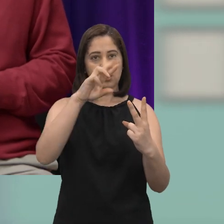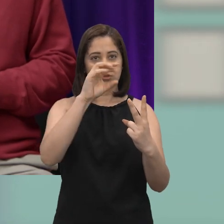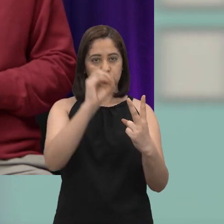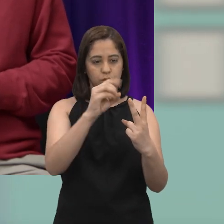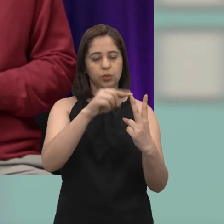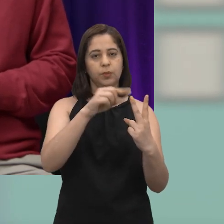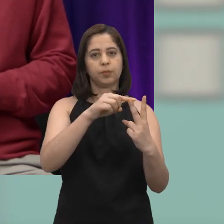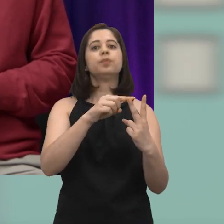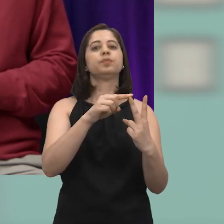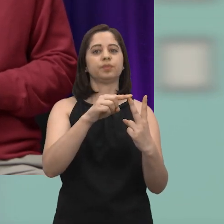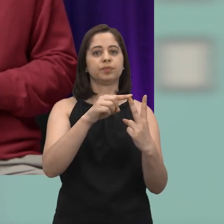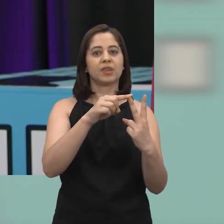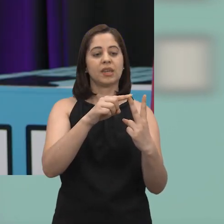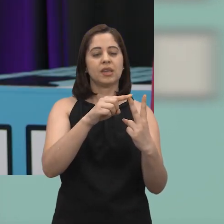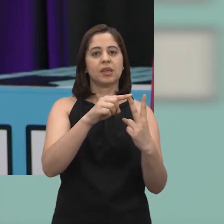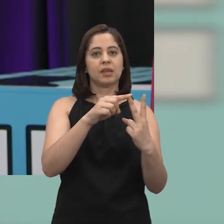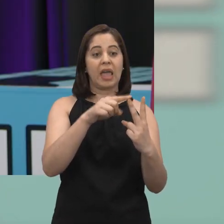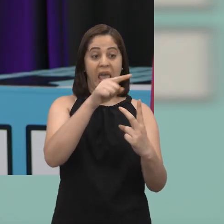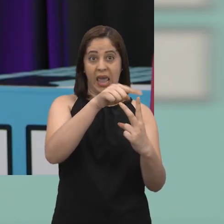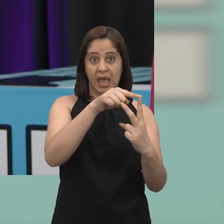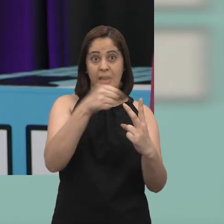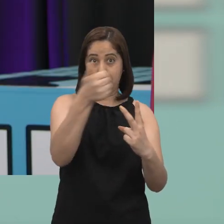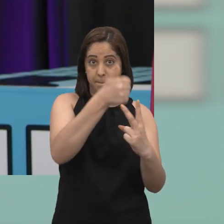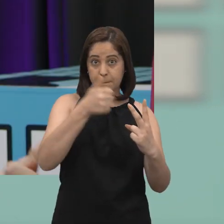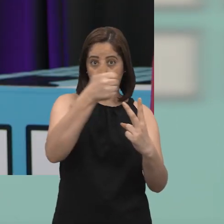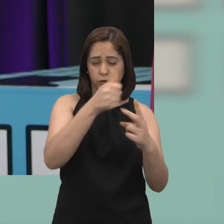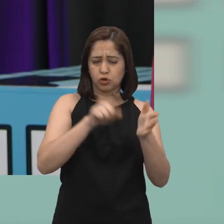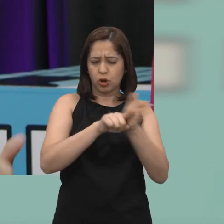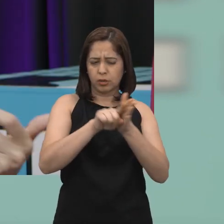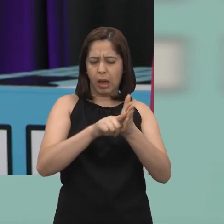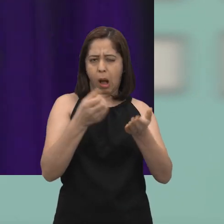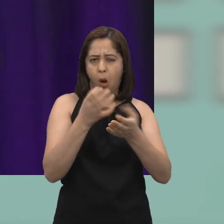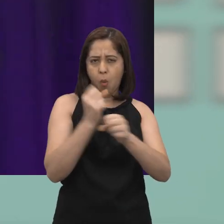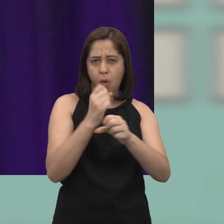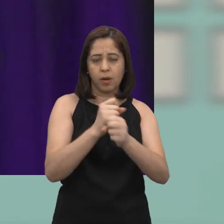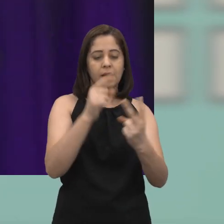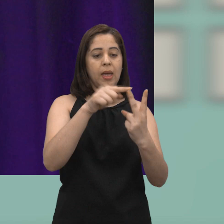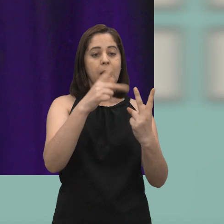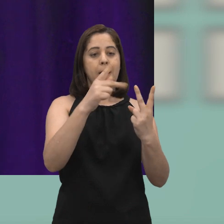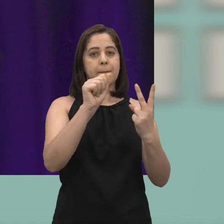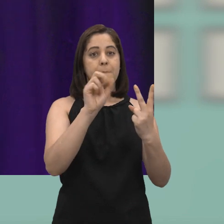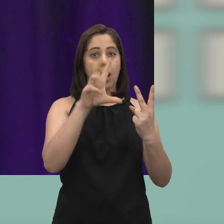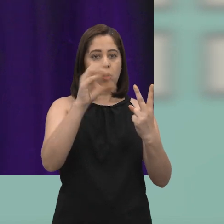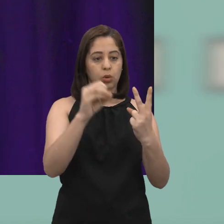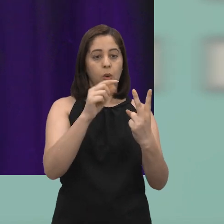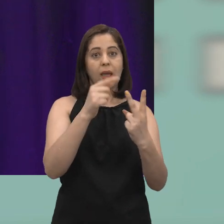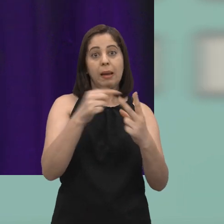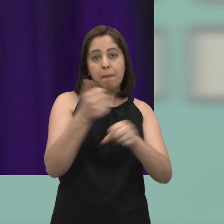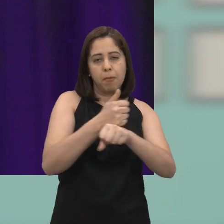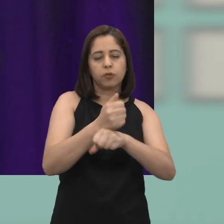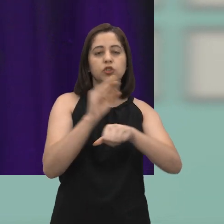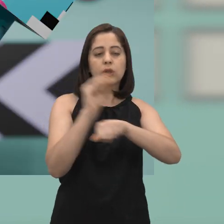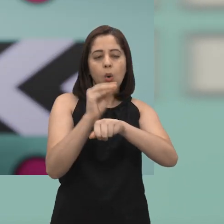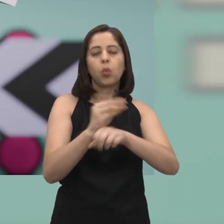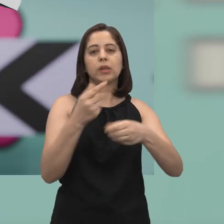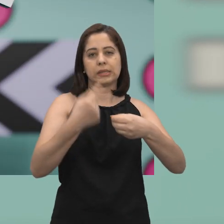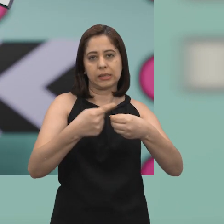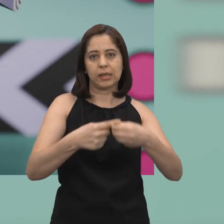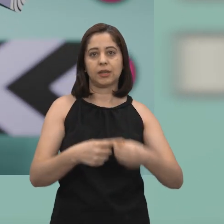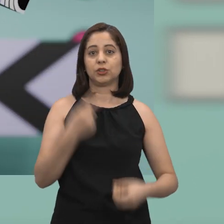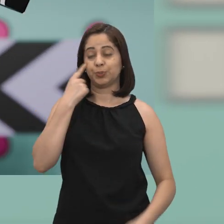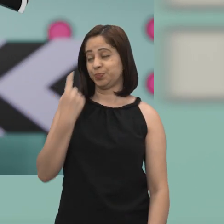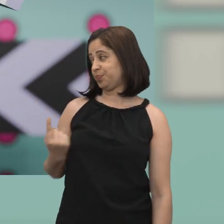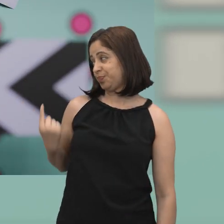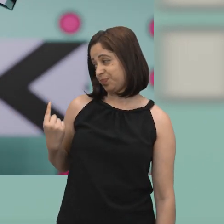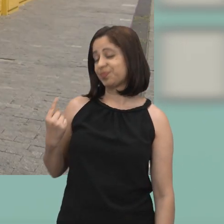recebe os nossos convidados de hoje, Leandro Blanc Besseneri, demógrafo, e o Paulo Romano Resquilhan, urbanista. No quadro